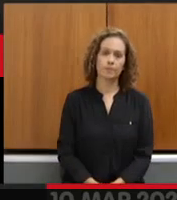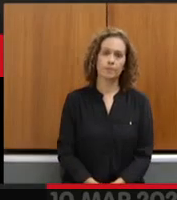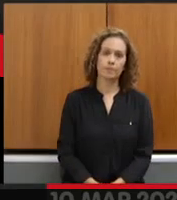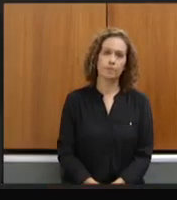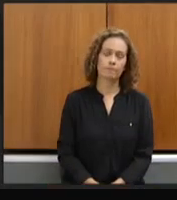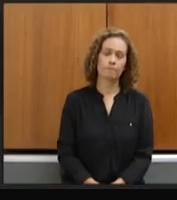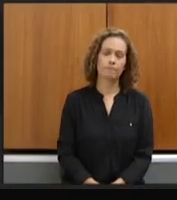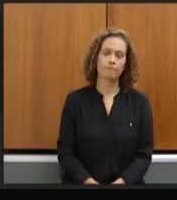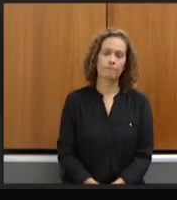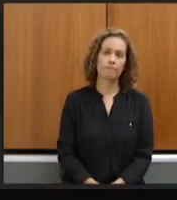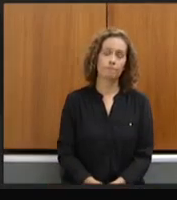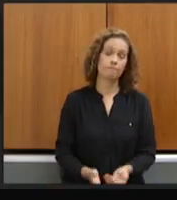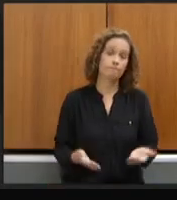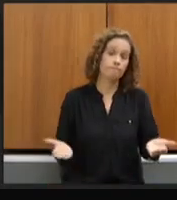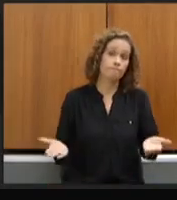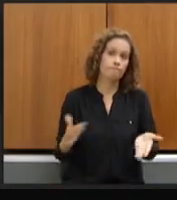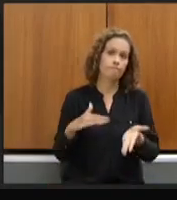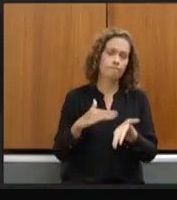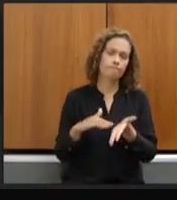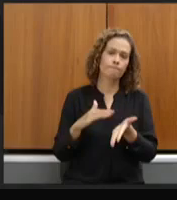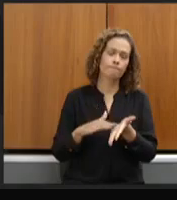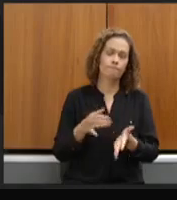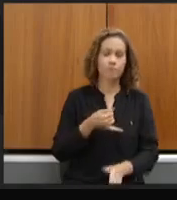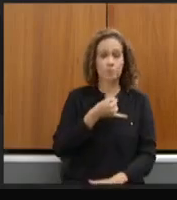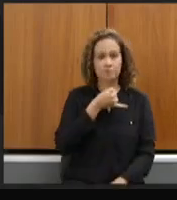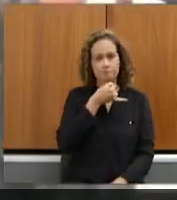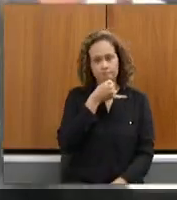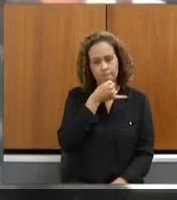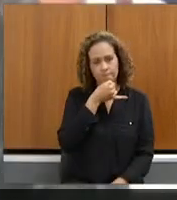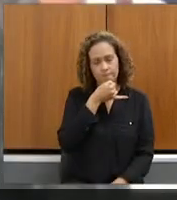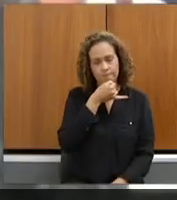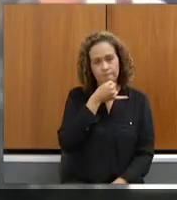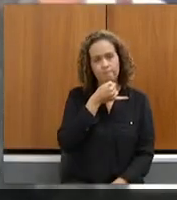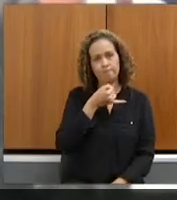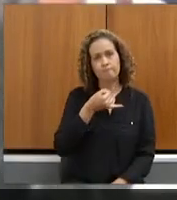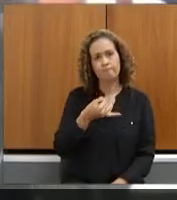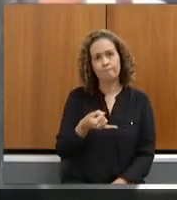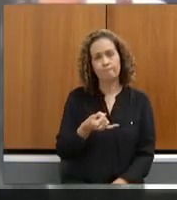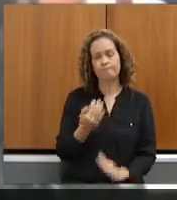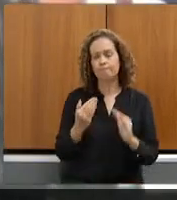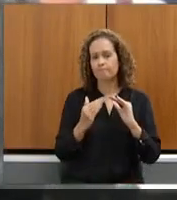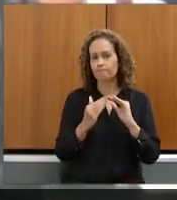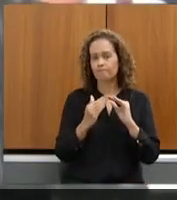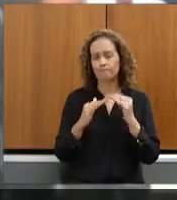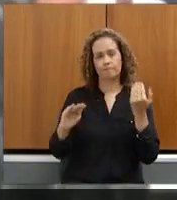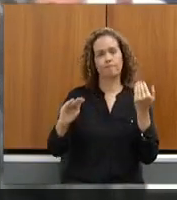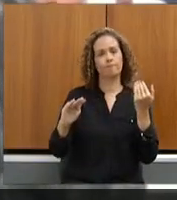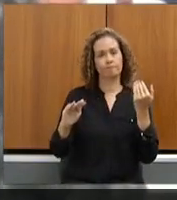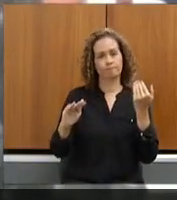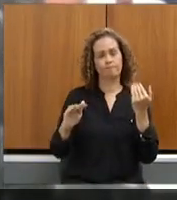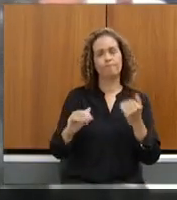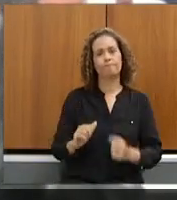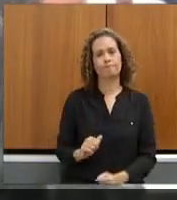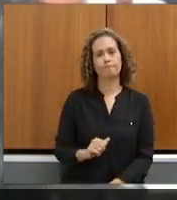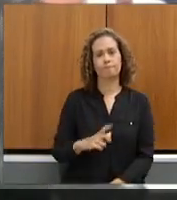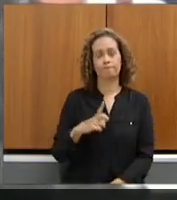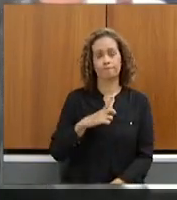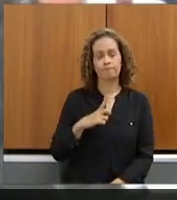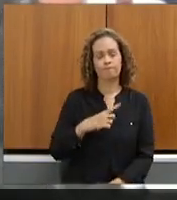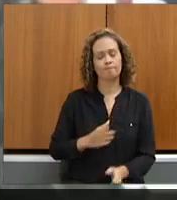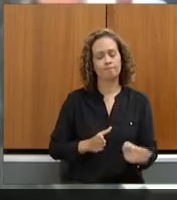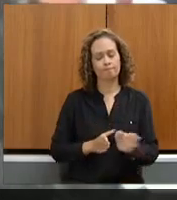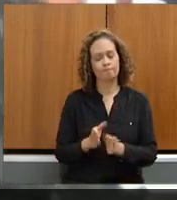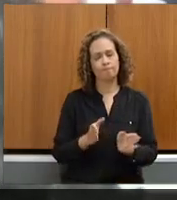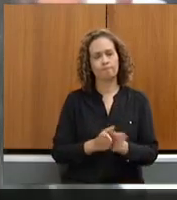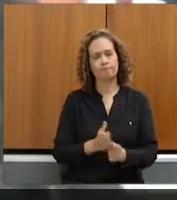o secretário é eu infelizmente veio eu desconto do Senhor existe recomendações do